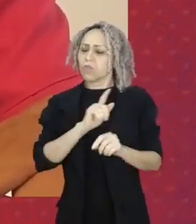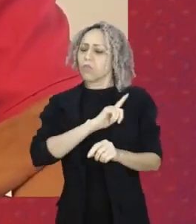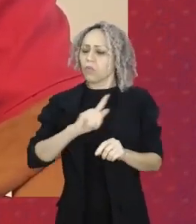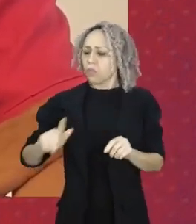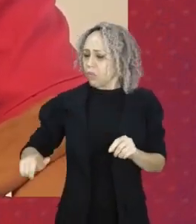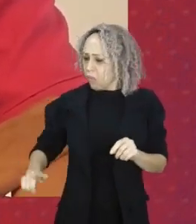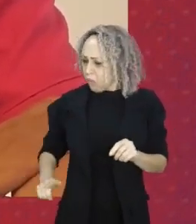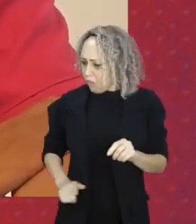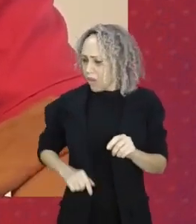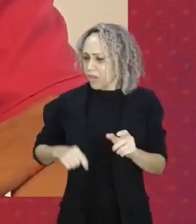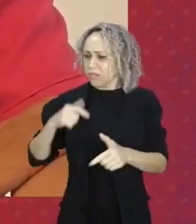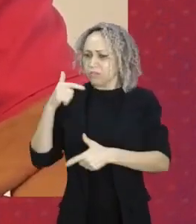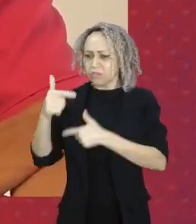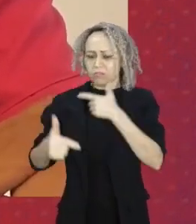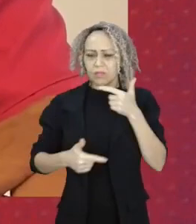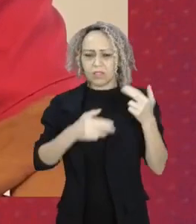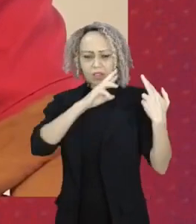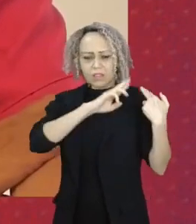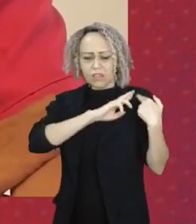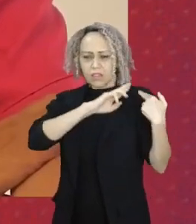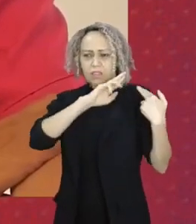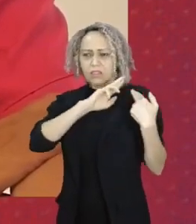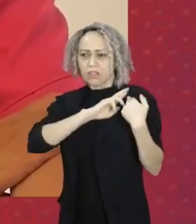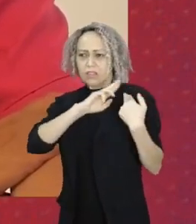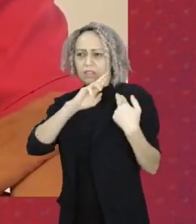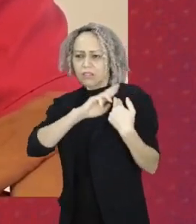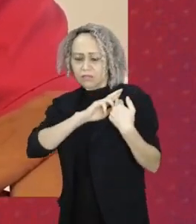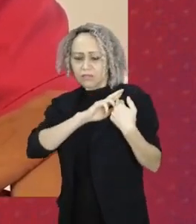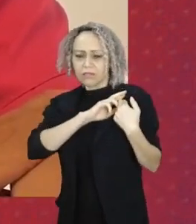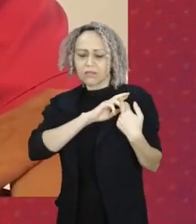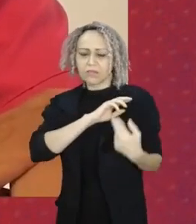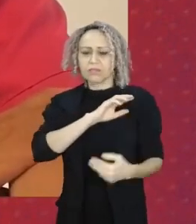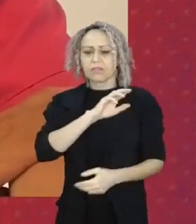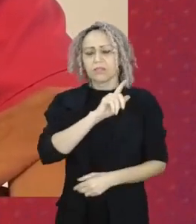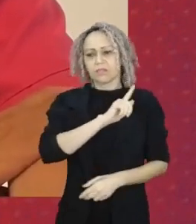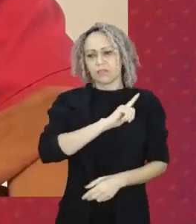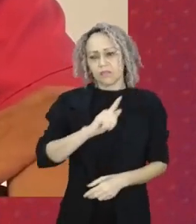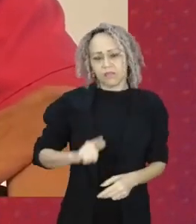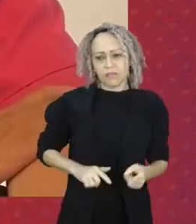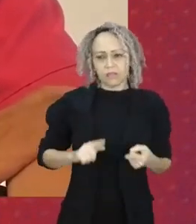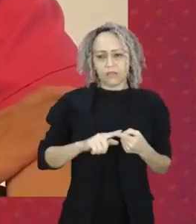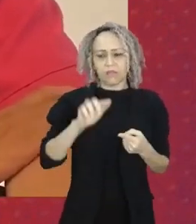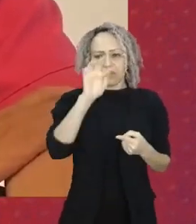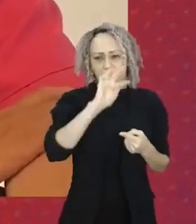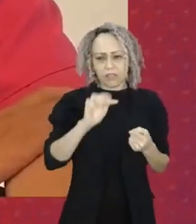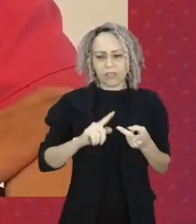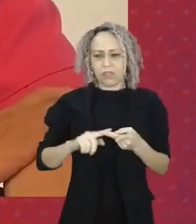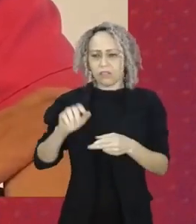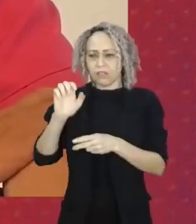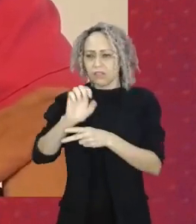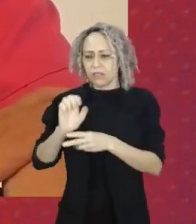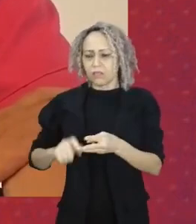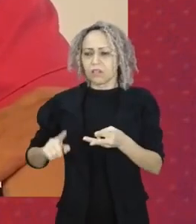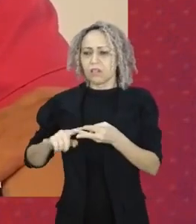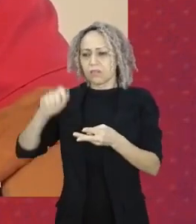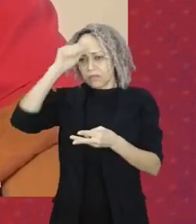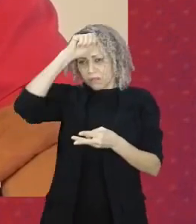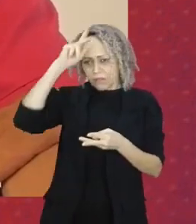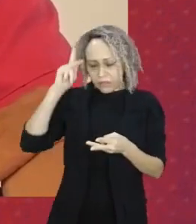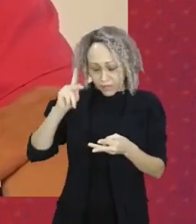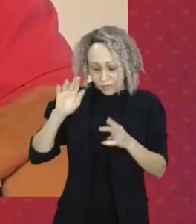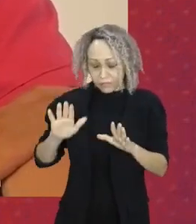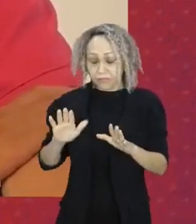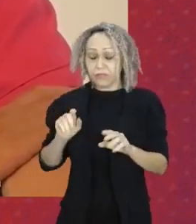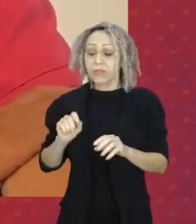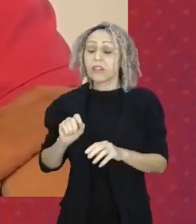governamental e das responsabilidades de cada setor, determinando pleno acesso à